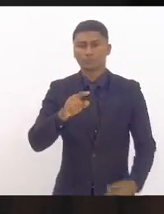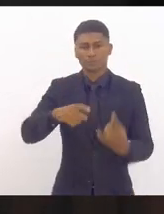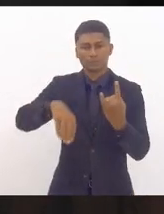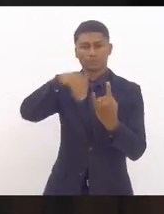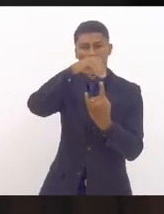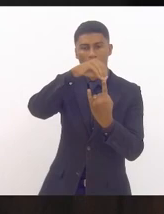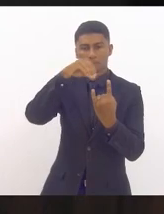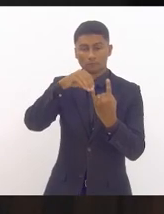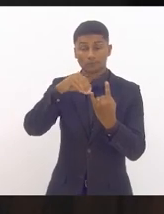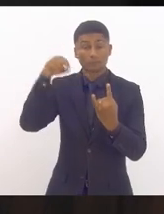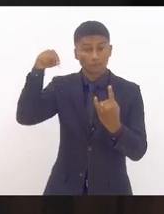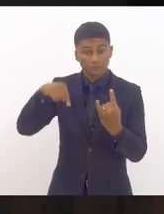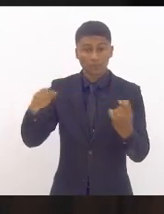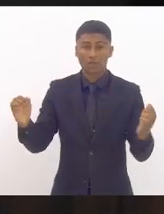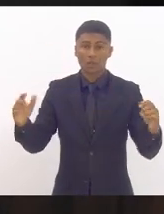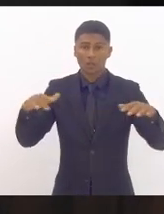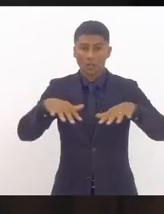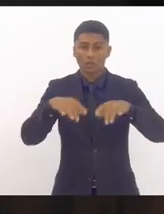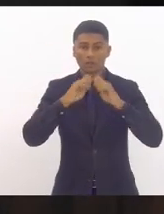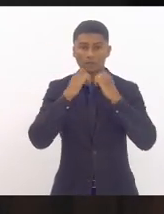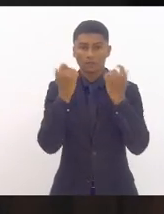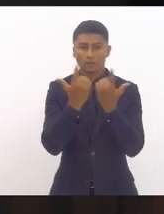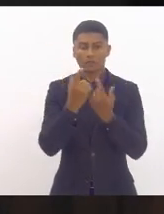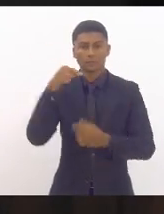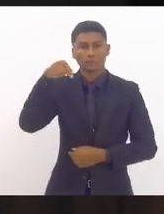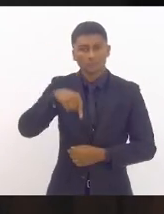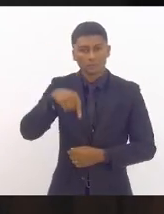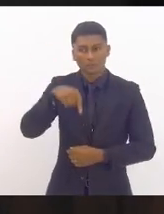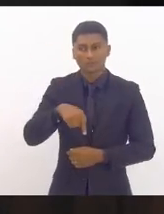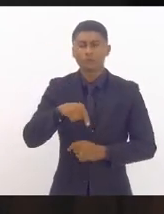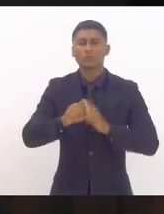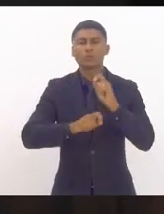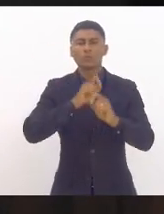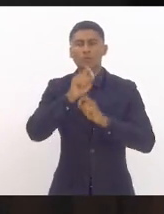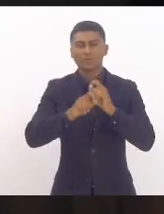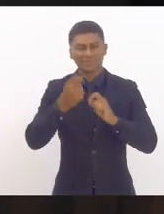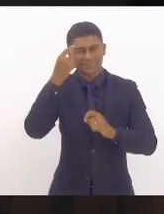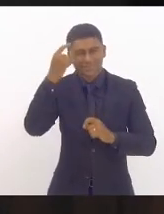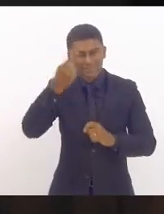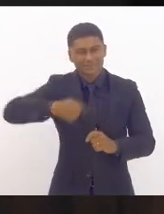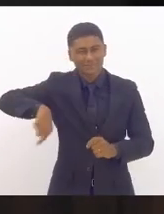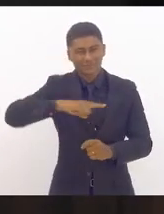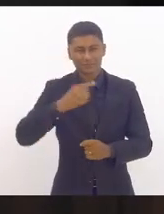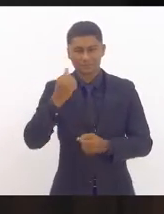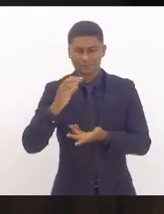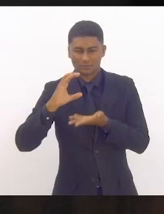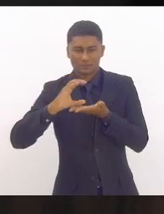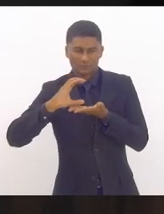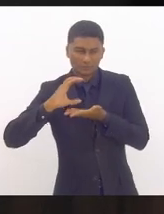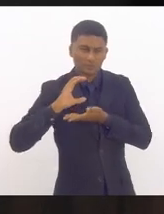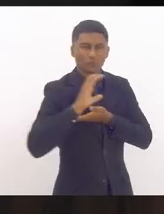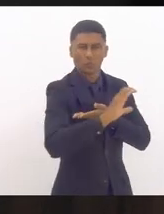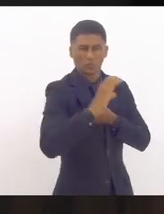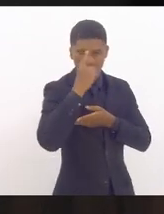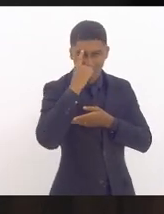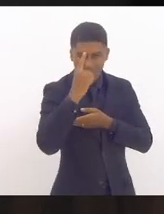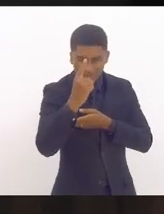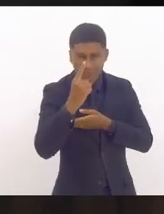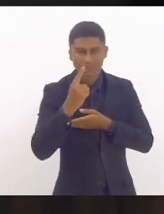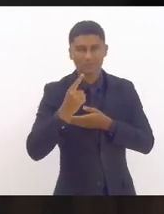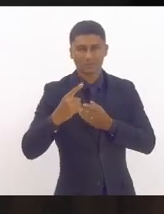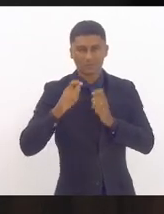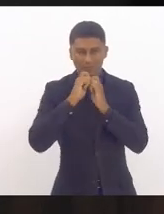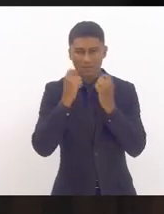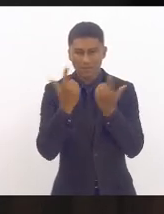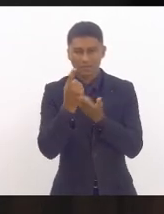esteve presente aqui na Assembleia, prestando conta dos recursos que nós fizemos do fundo da Alerj.